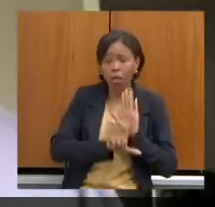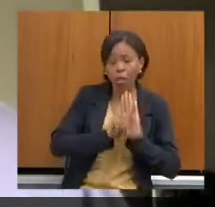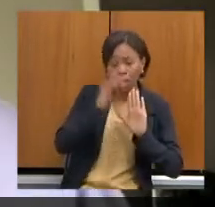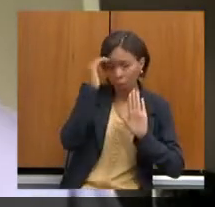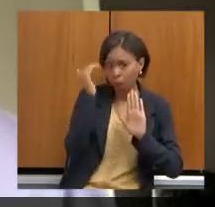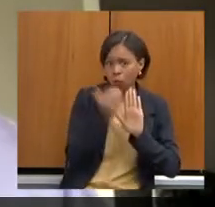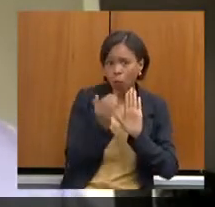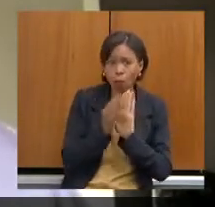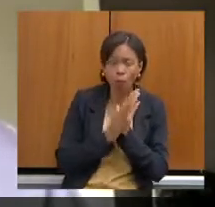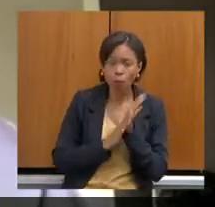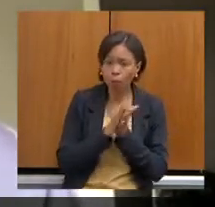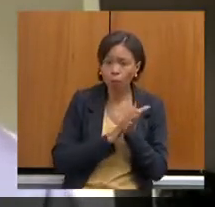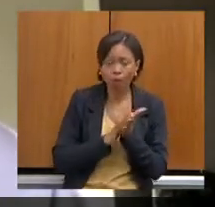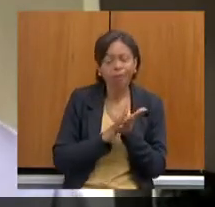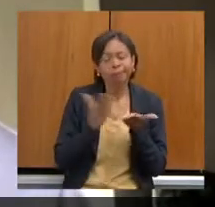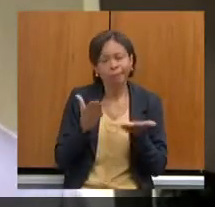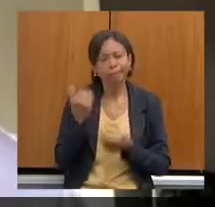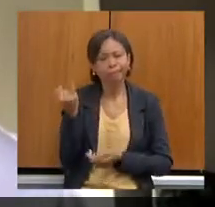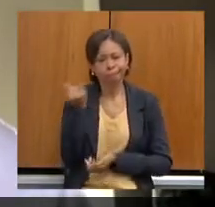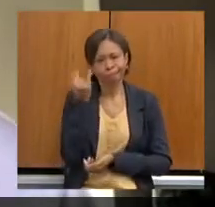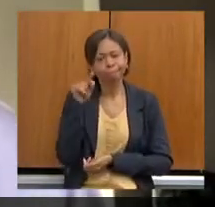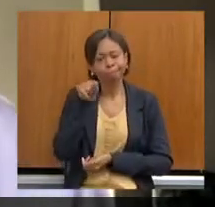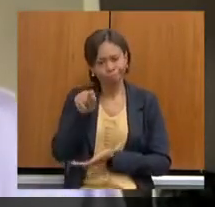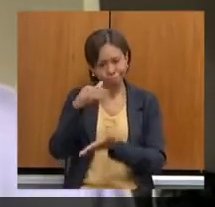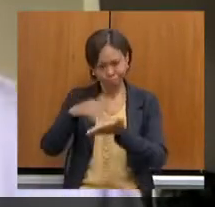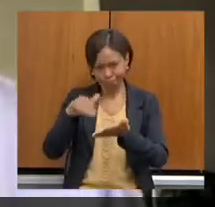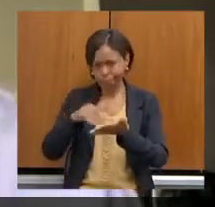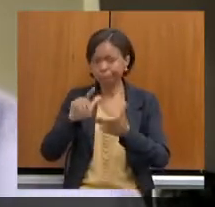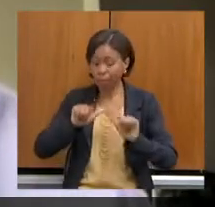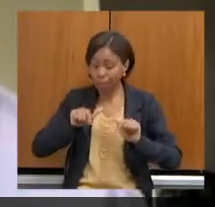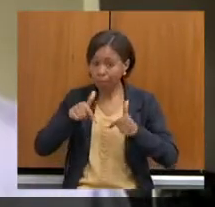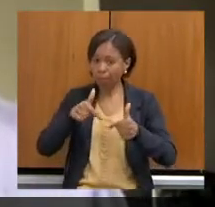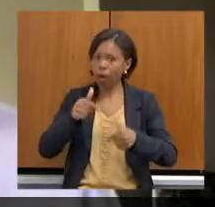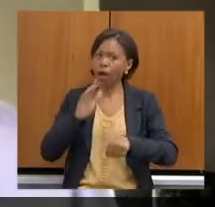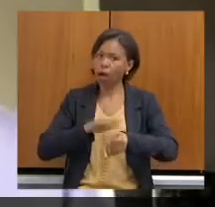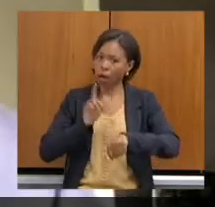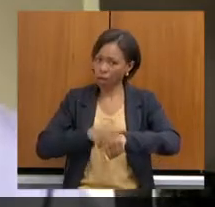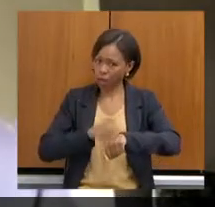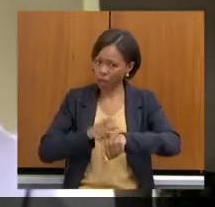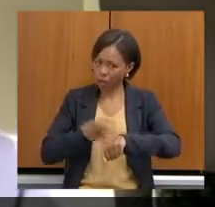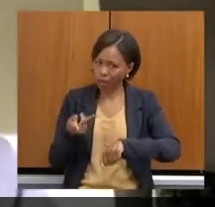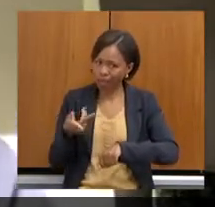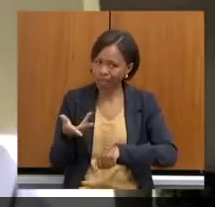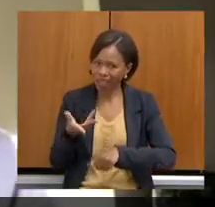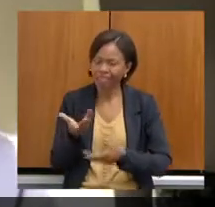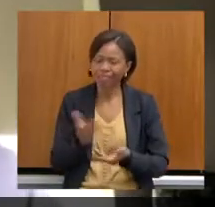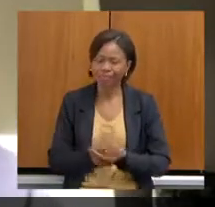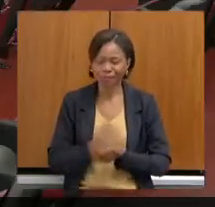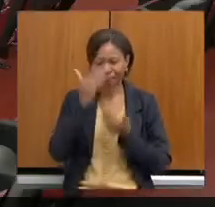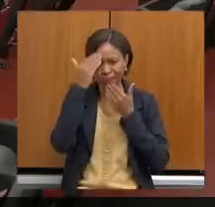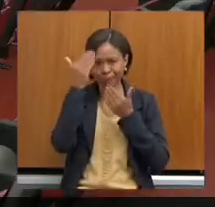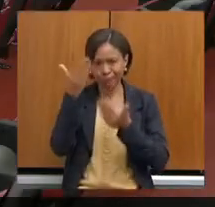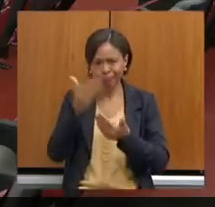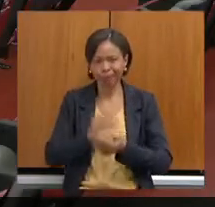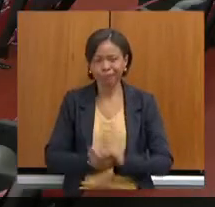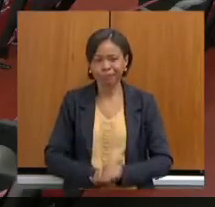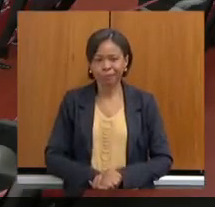e isso é importante que a senhora é possa ter uma ação imediata muito obrigado por tentar Iane